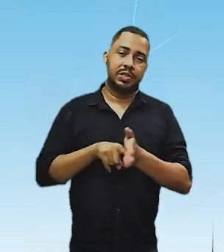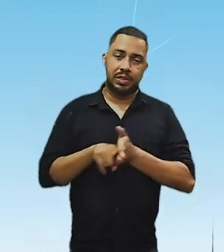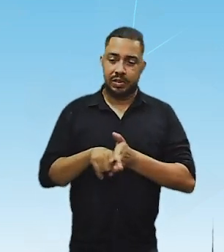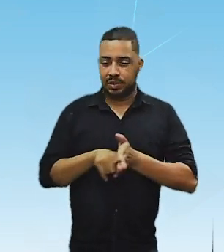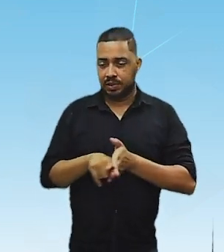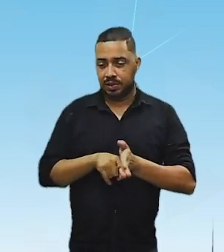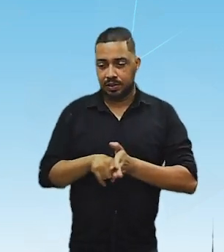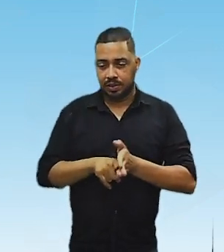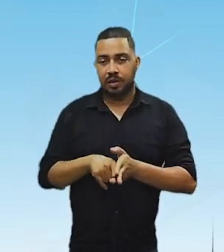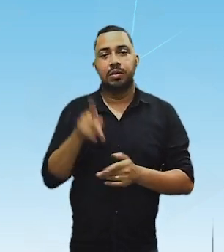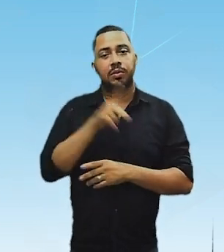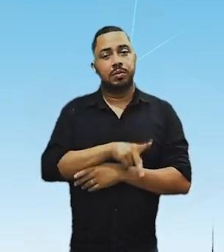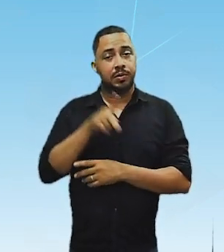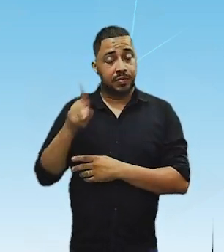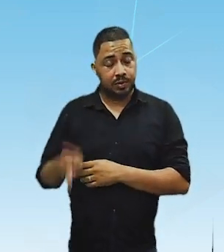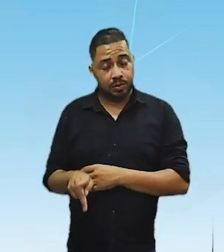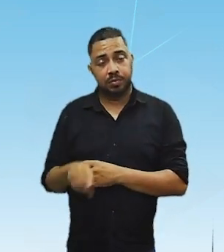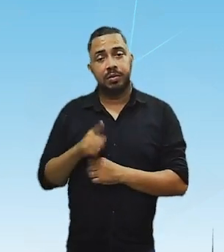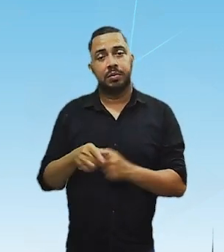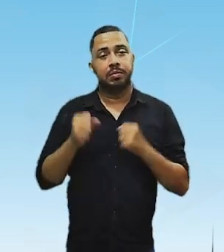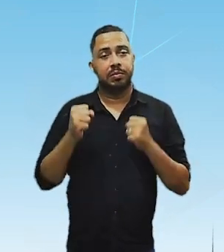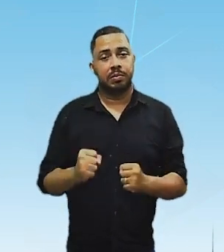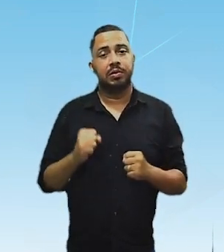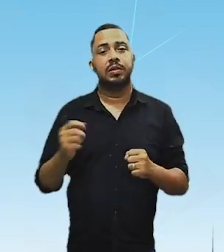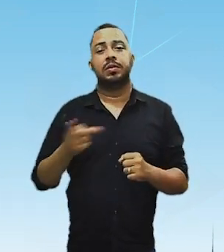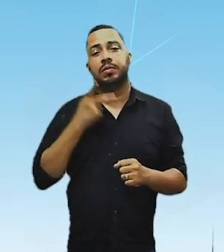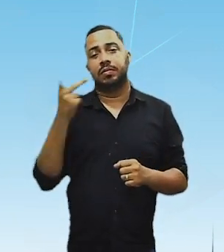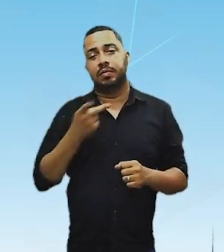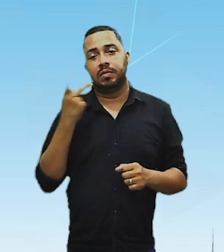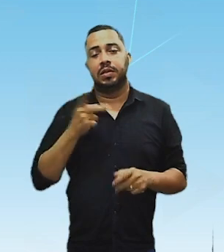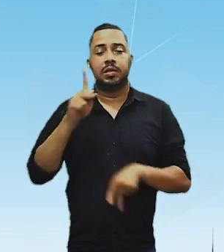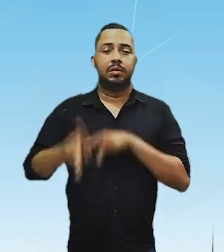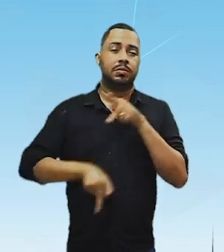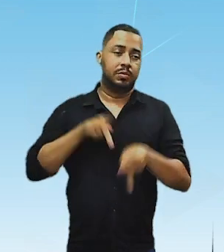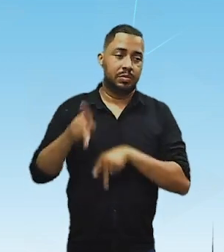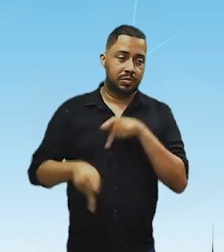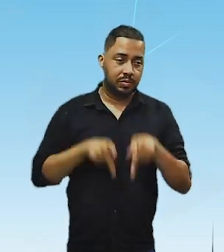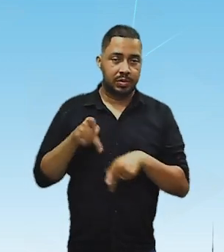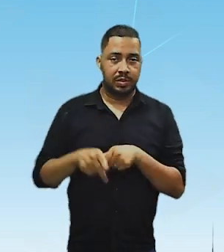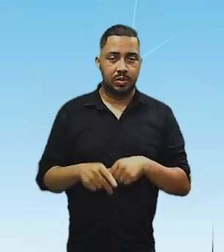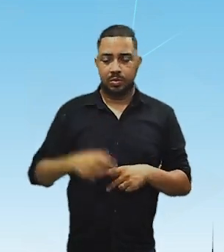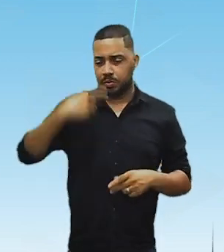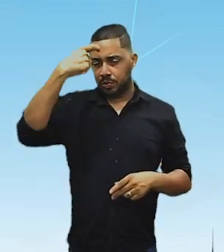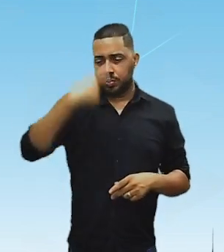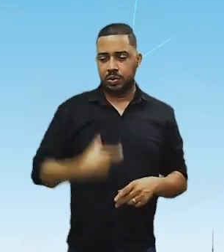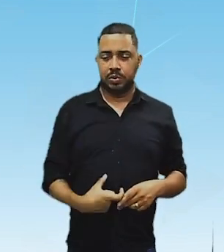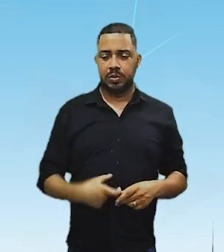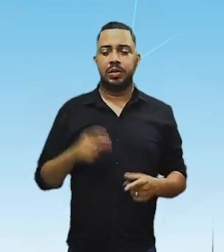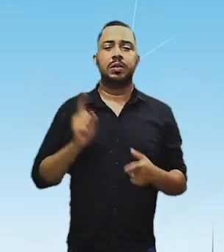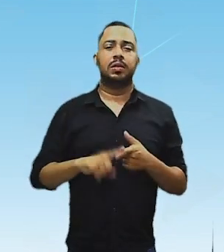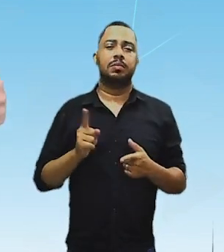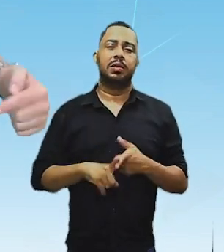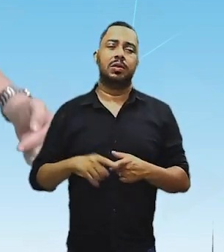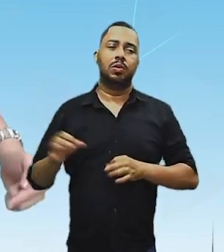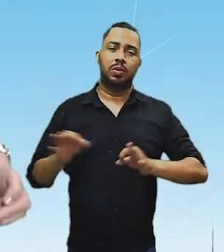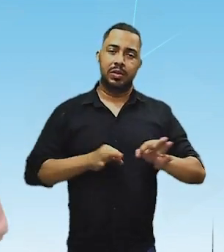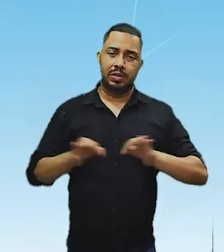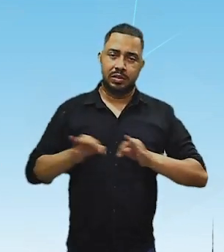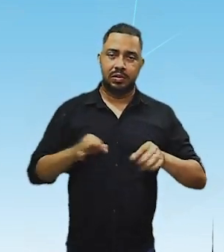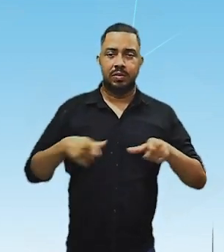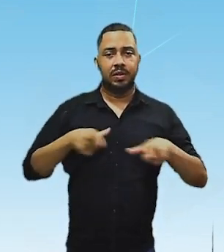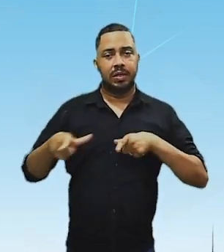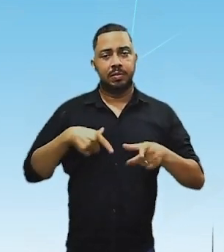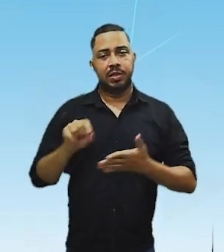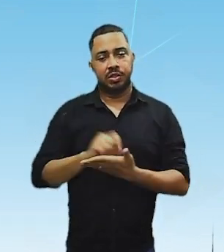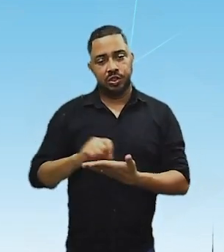seu professor, para que possam falar em público com postura. Também a organização do trabalho